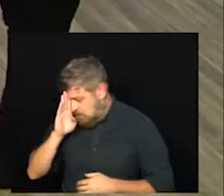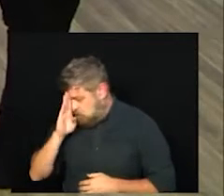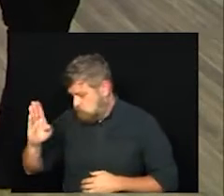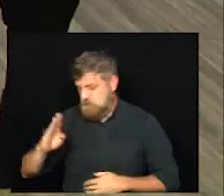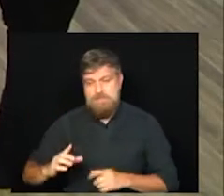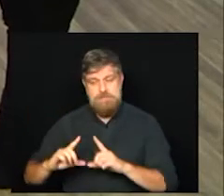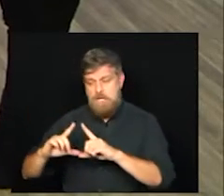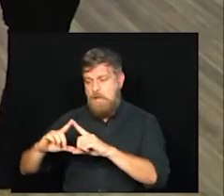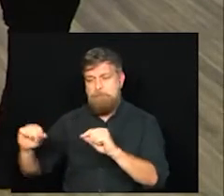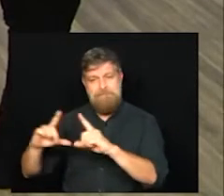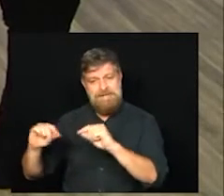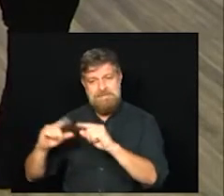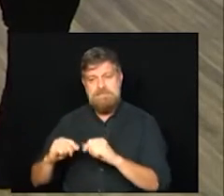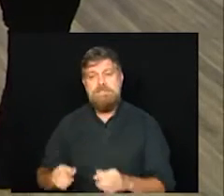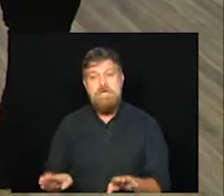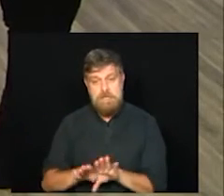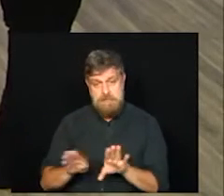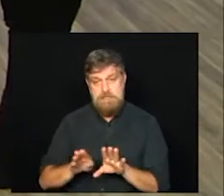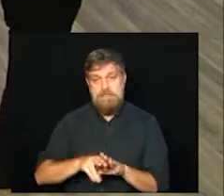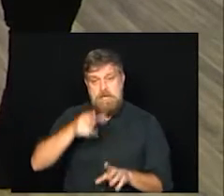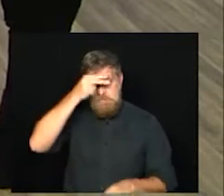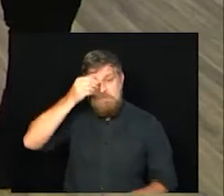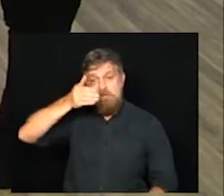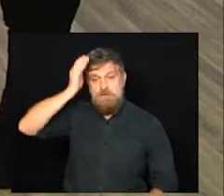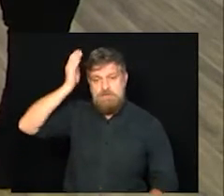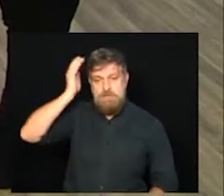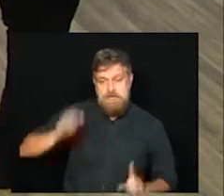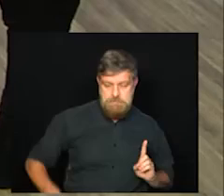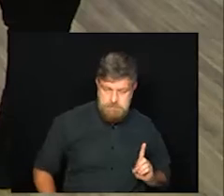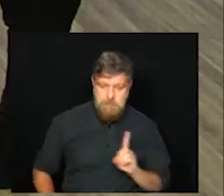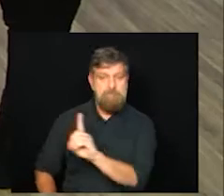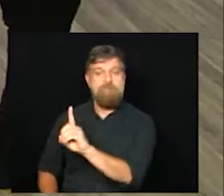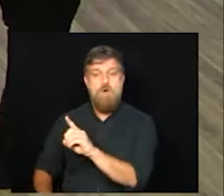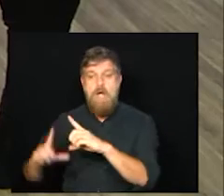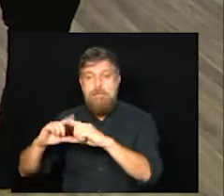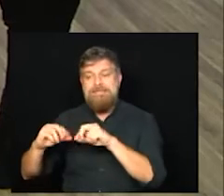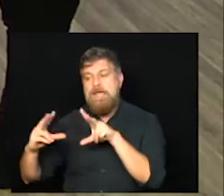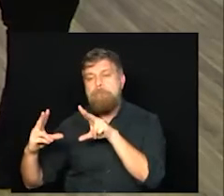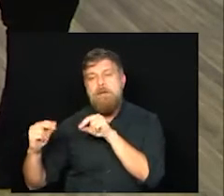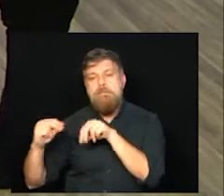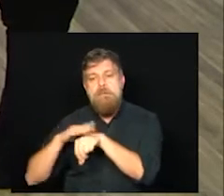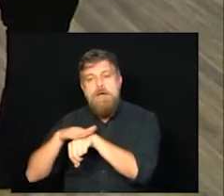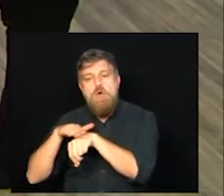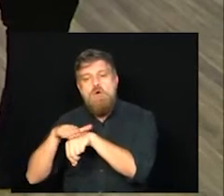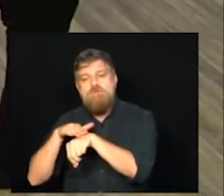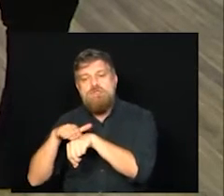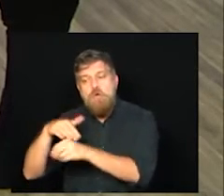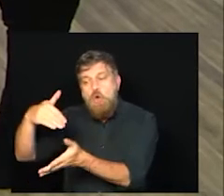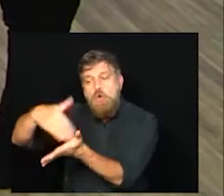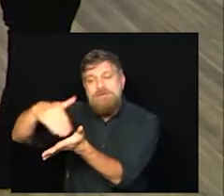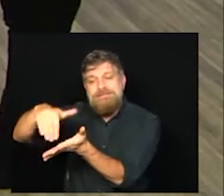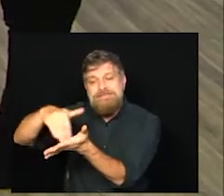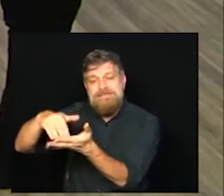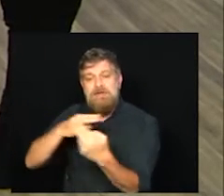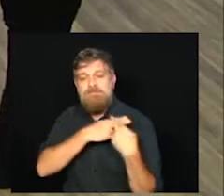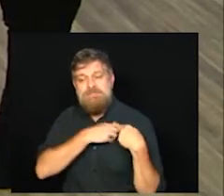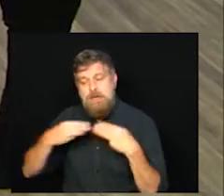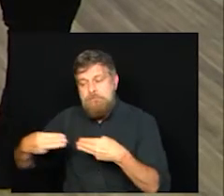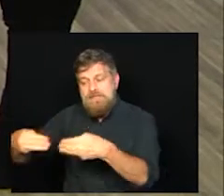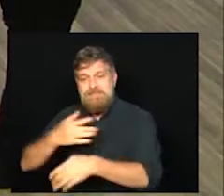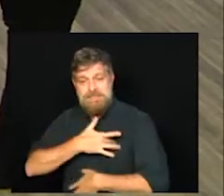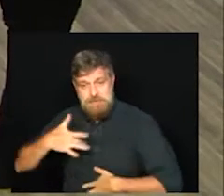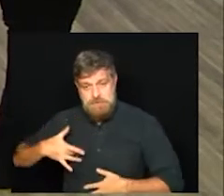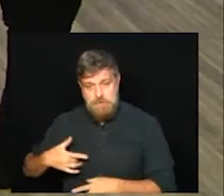Brasília, inclusive o prefeito de Campinas, Dário Saad, e conversou lá com o secretário executivo do Ministério da